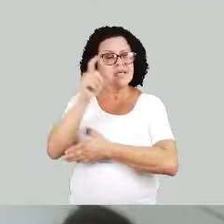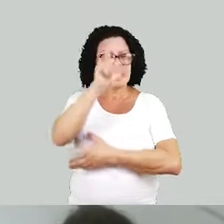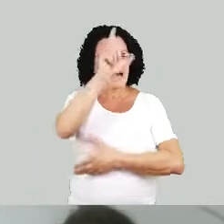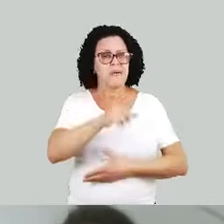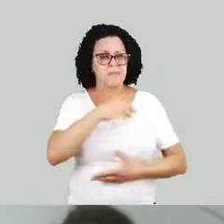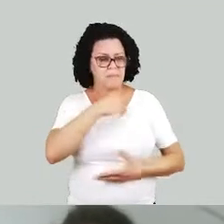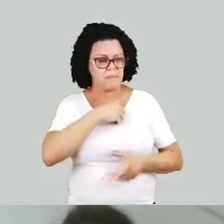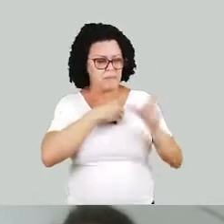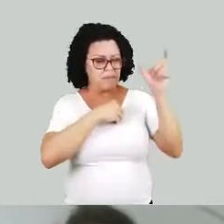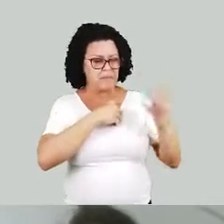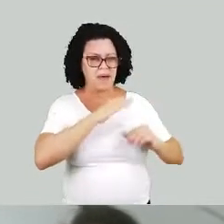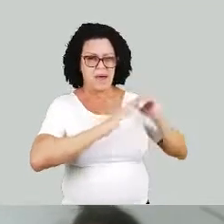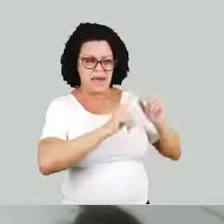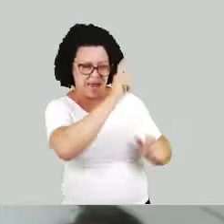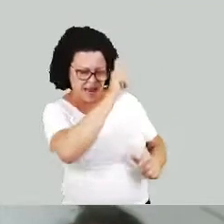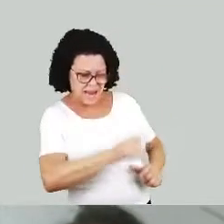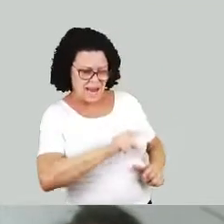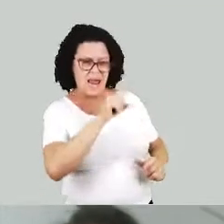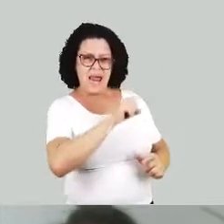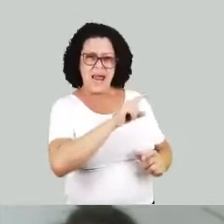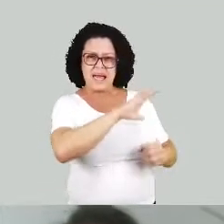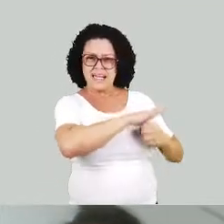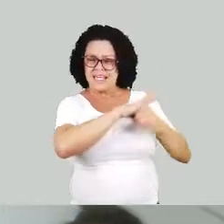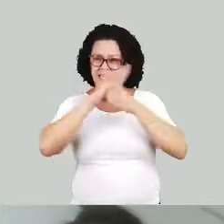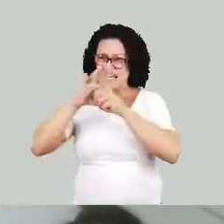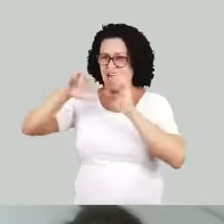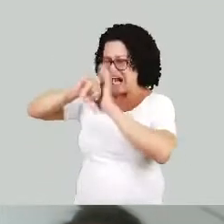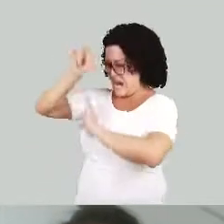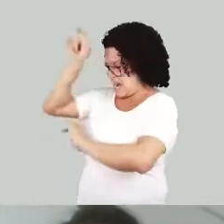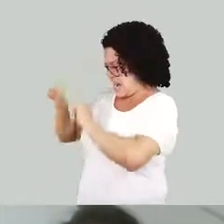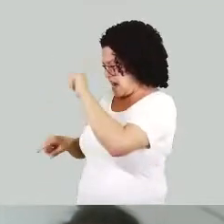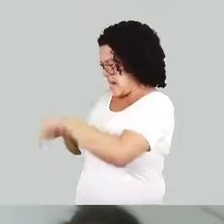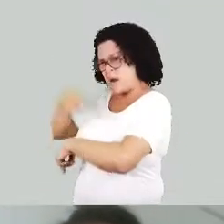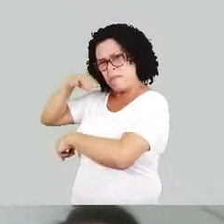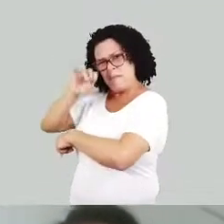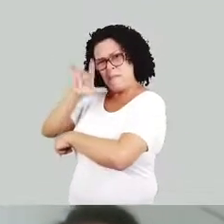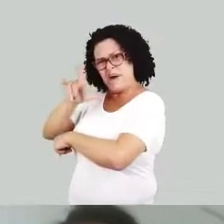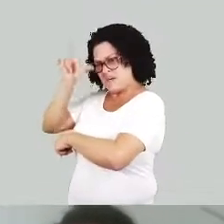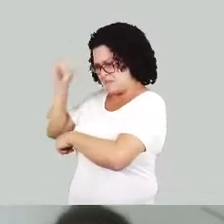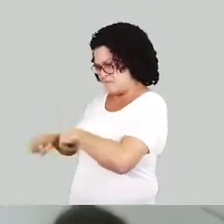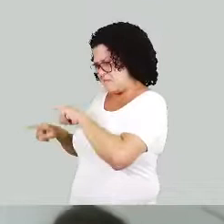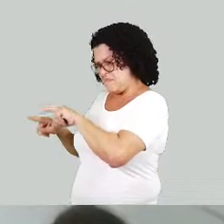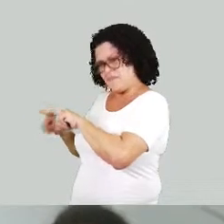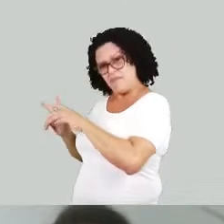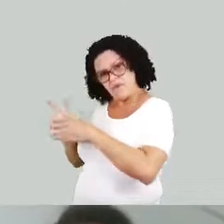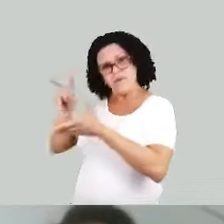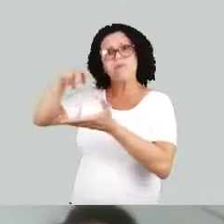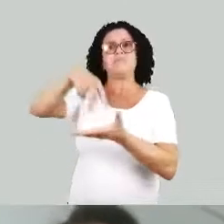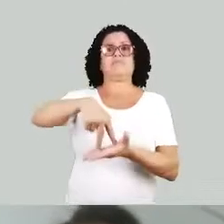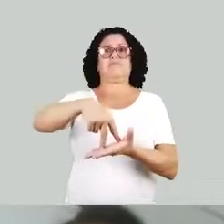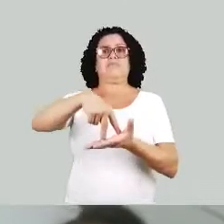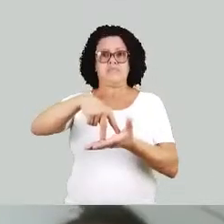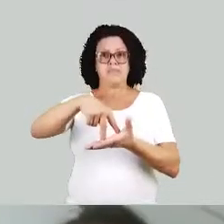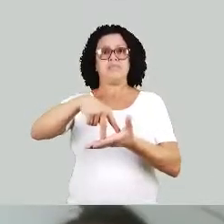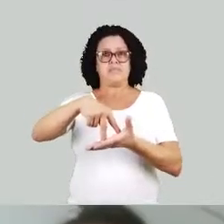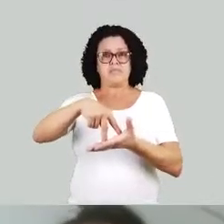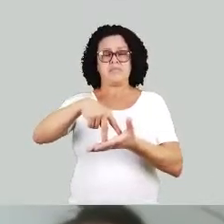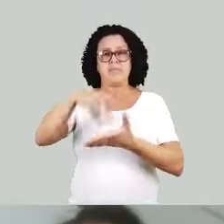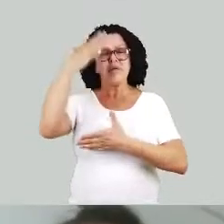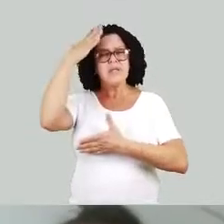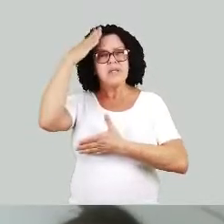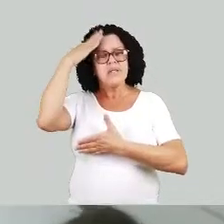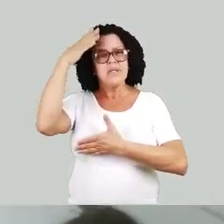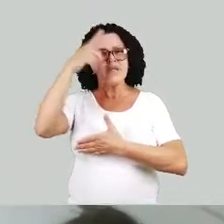pecador se recomponha, o criminoso se liberte do mal e se erga, redimido, para a